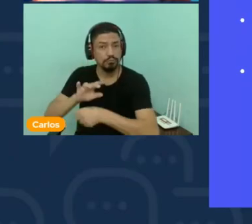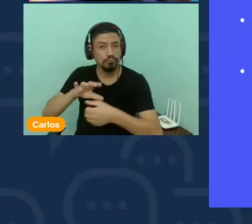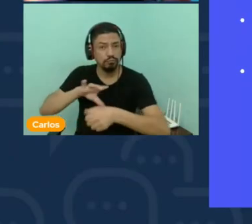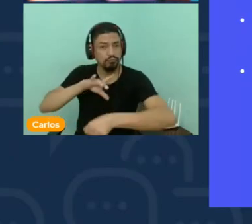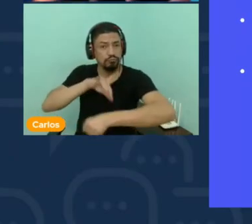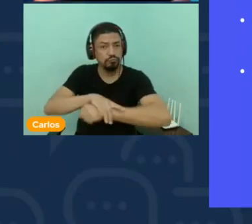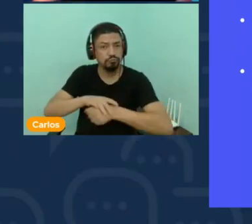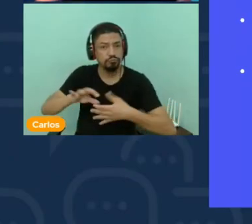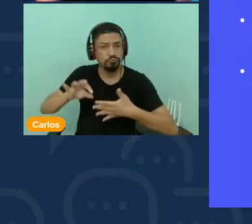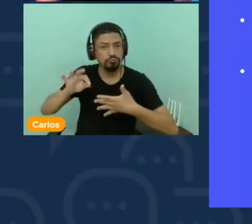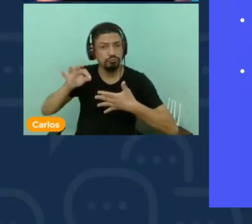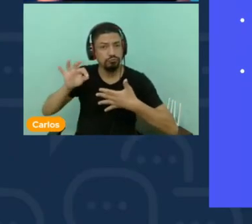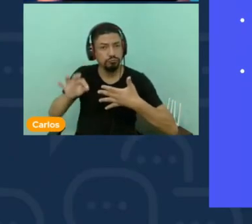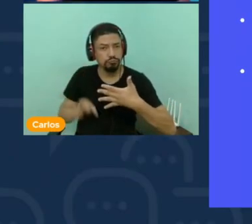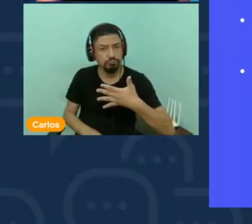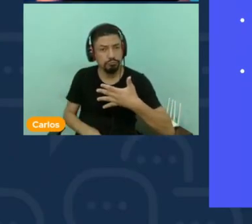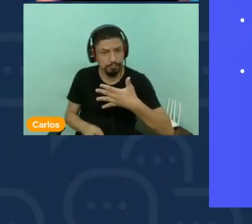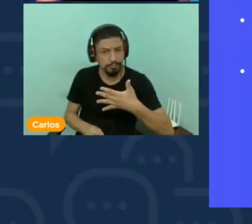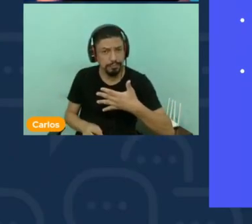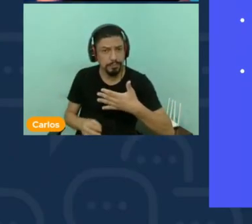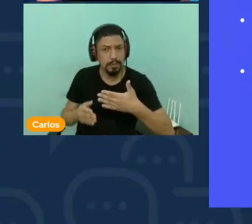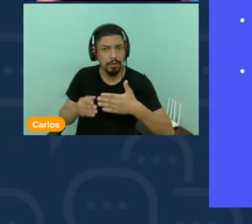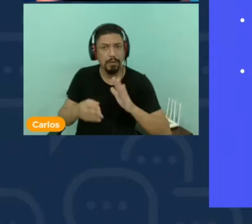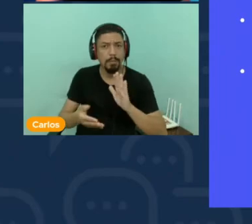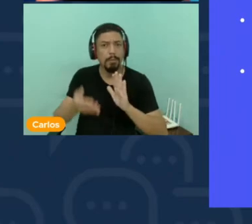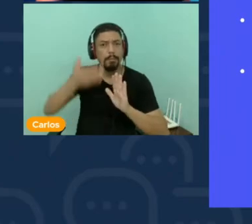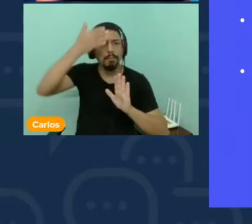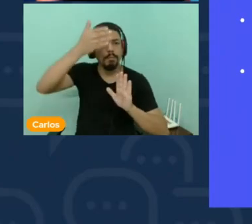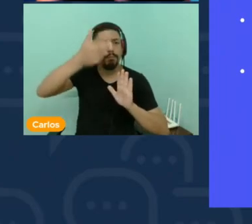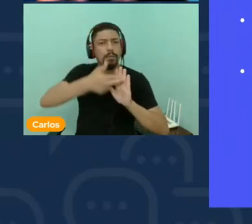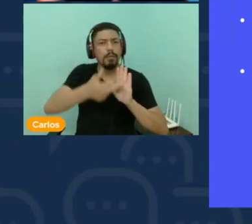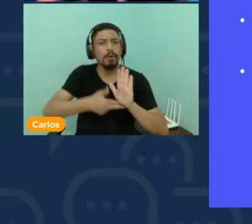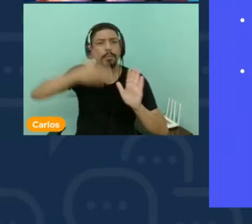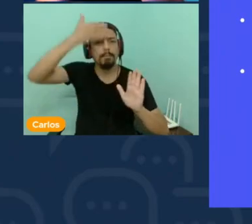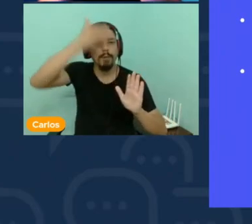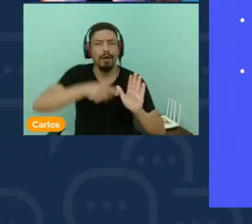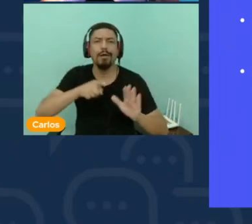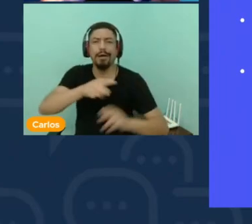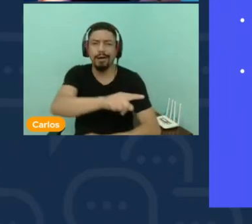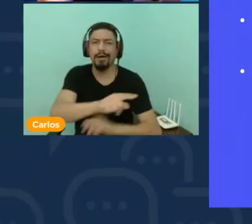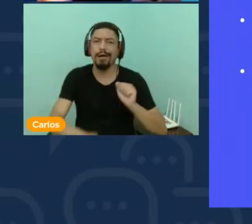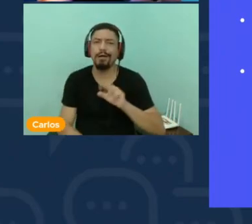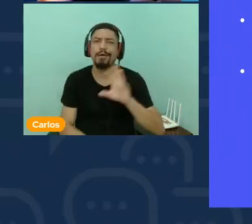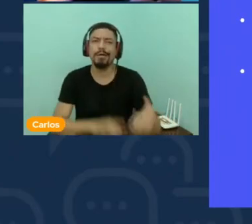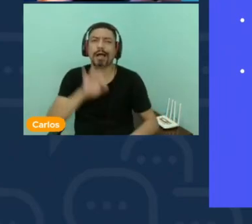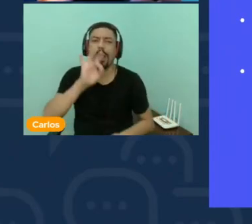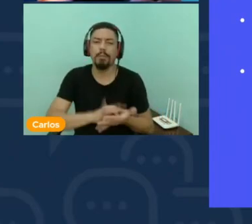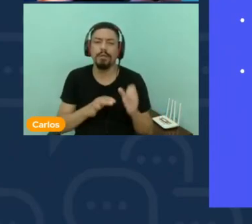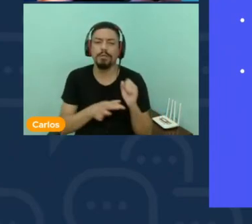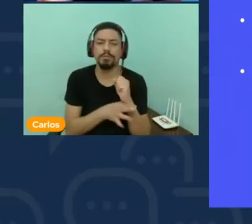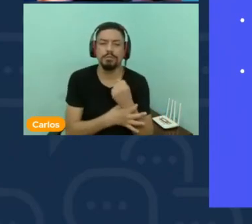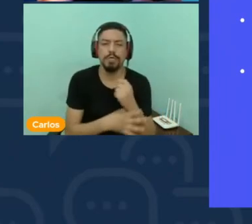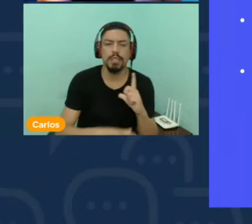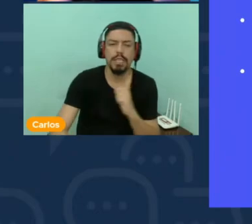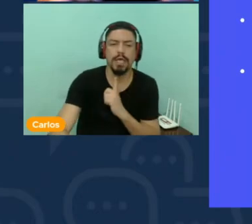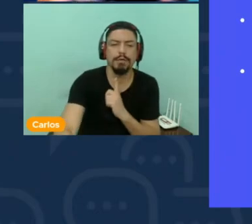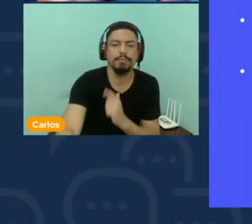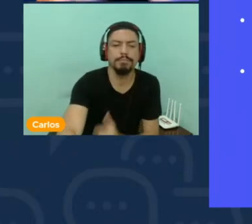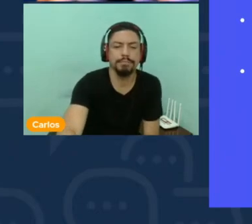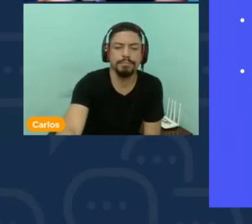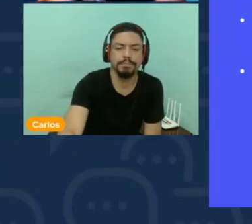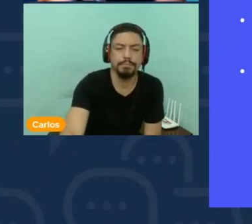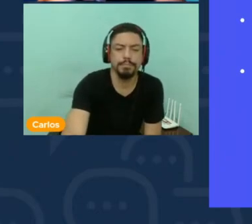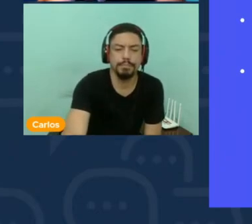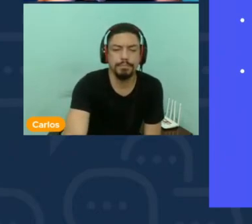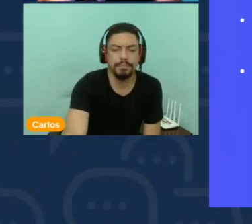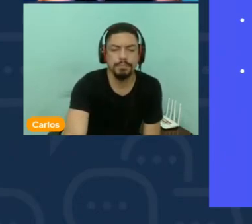AWS e publicam esses pareceres, esses relatórios, dizendo assim, realmente é seguro. Eu posso usar